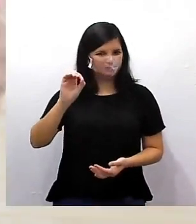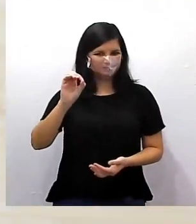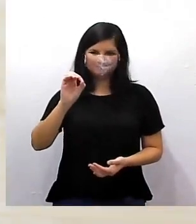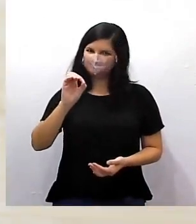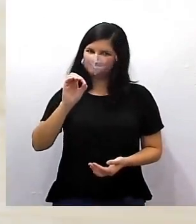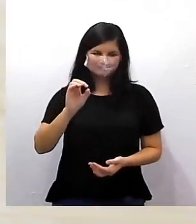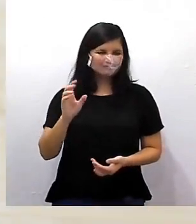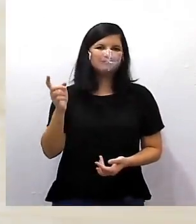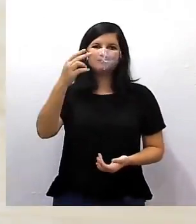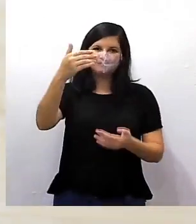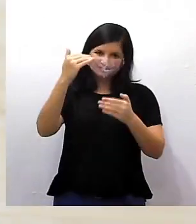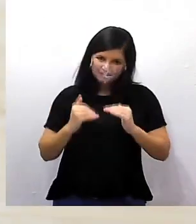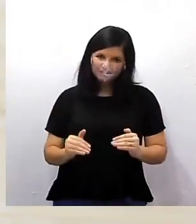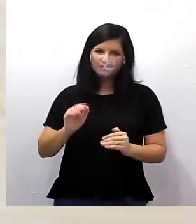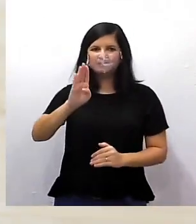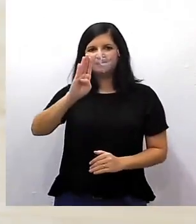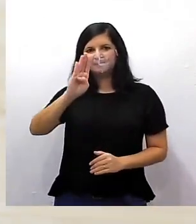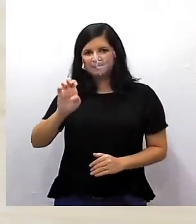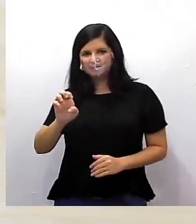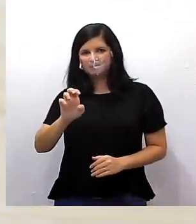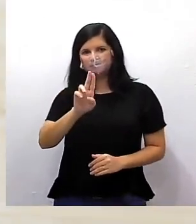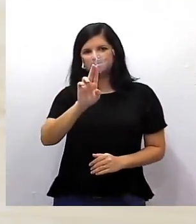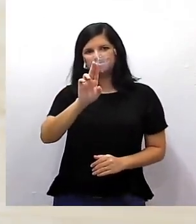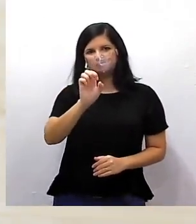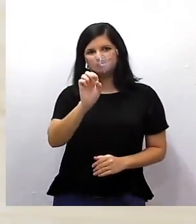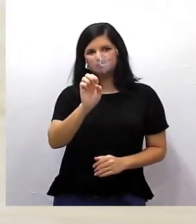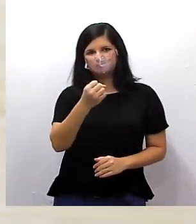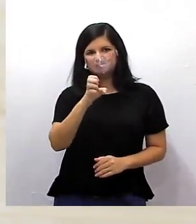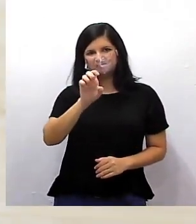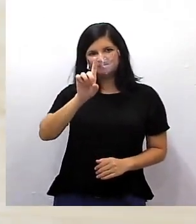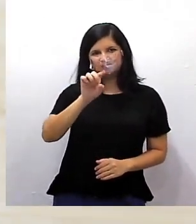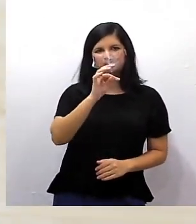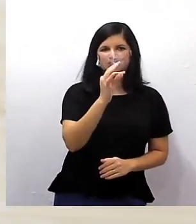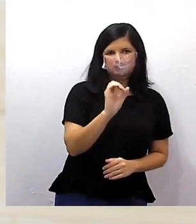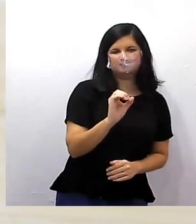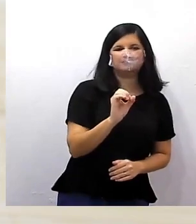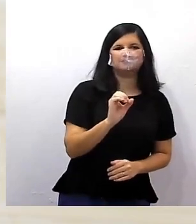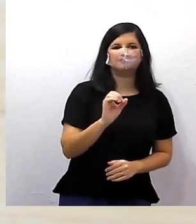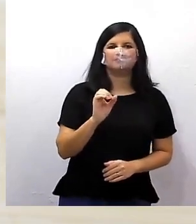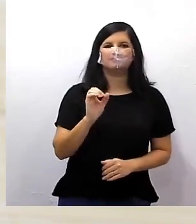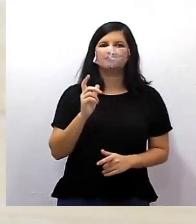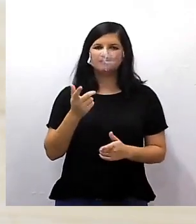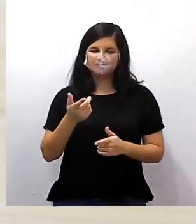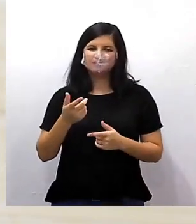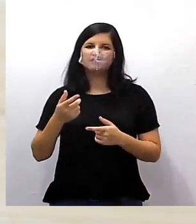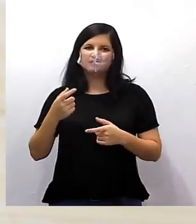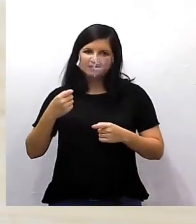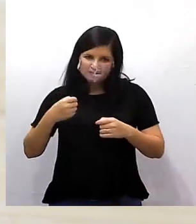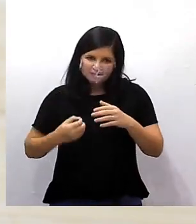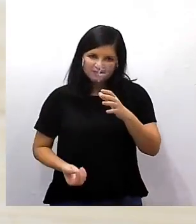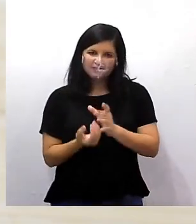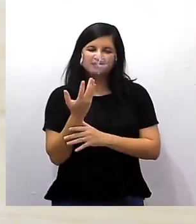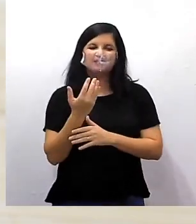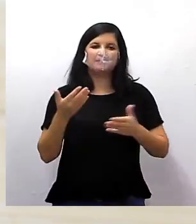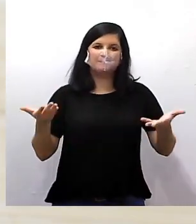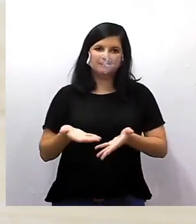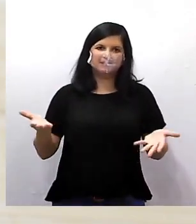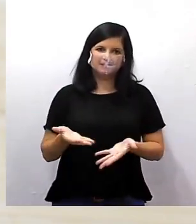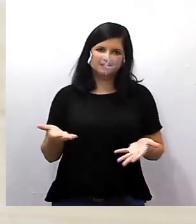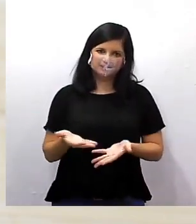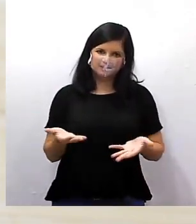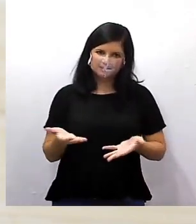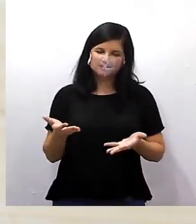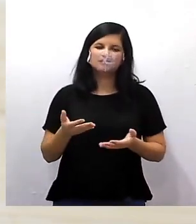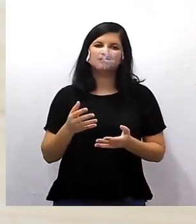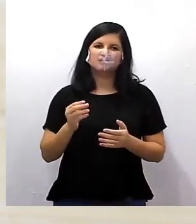o be used to. E como o próprio nome do assunto diz, be used to, a gente vai precisar nessa construção do presente, atualidade,